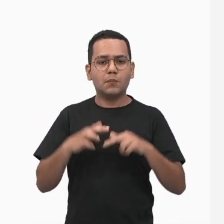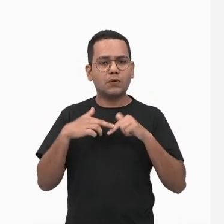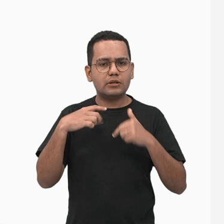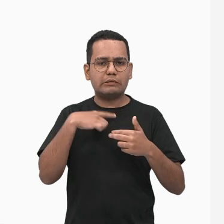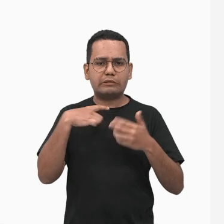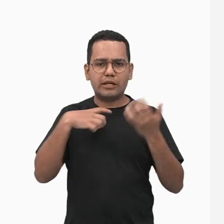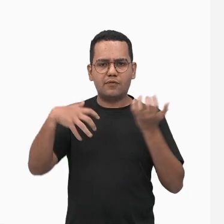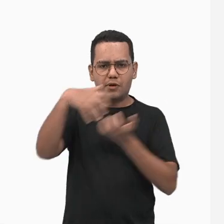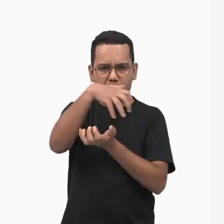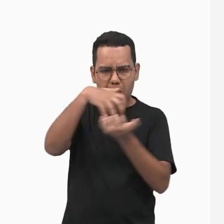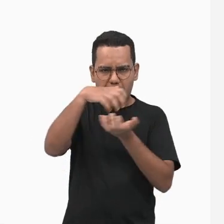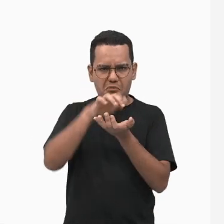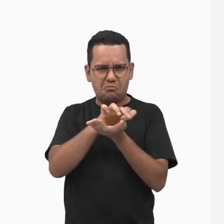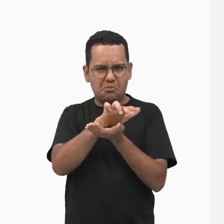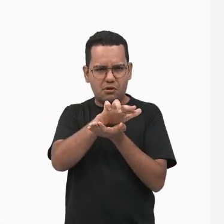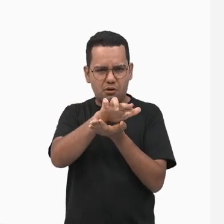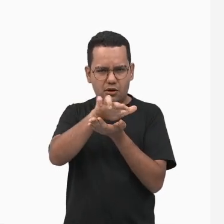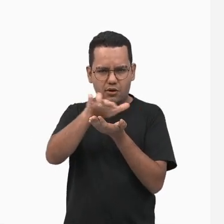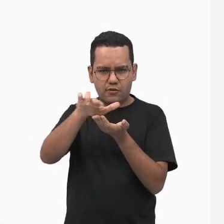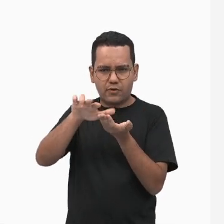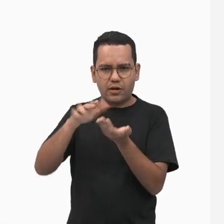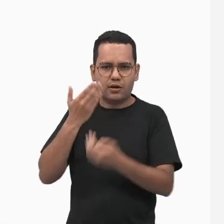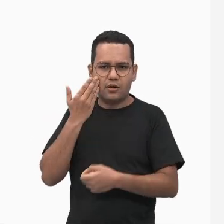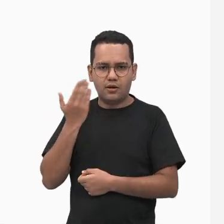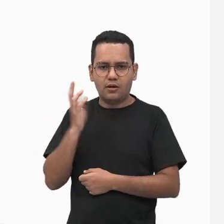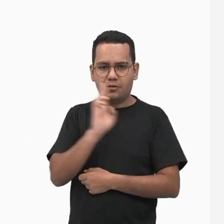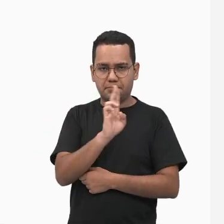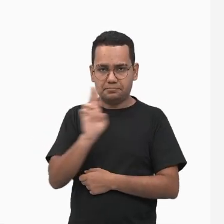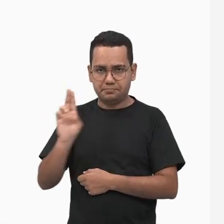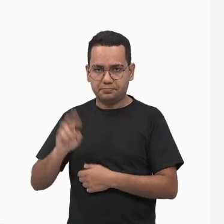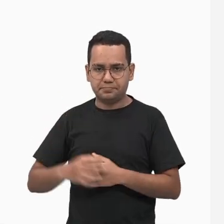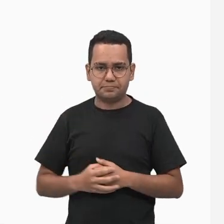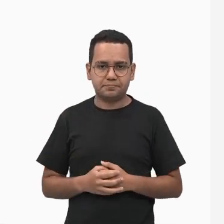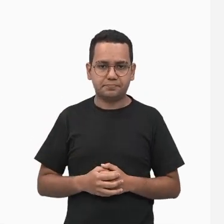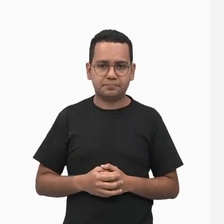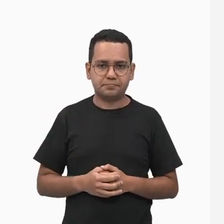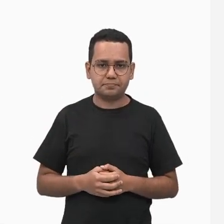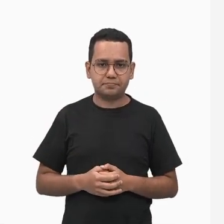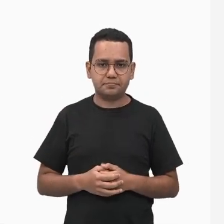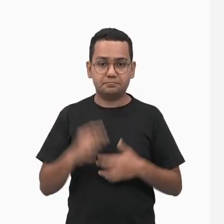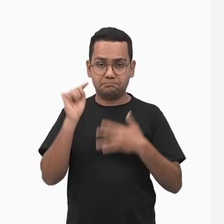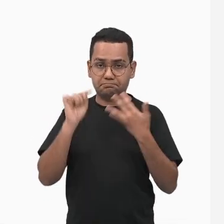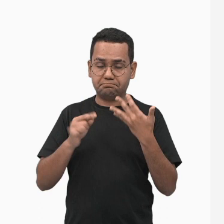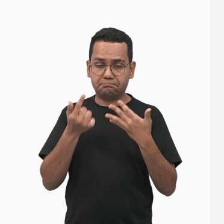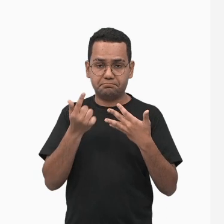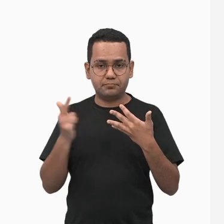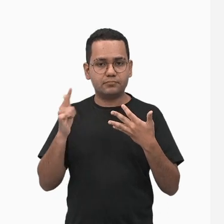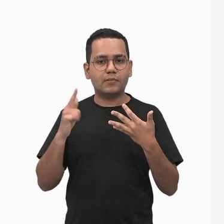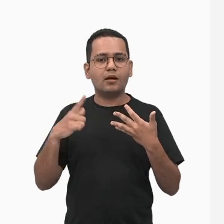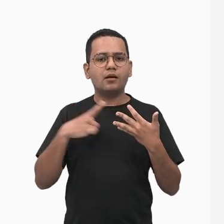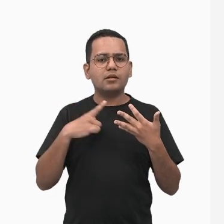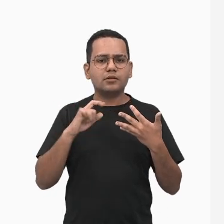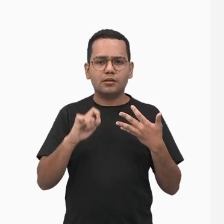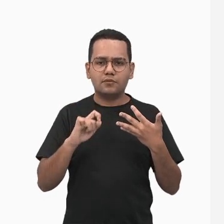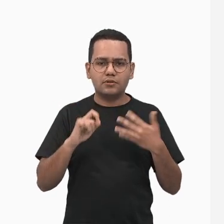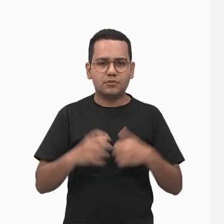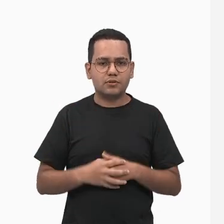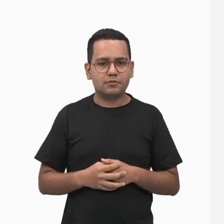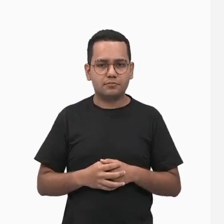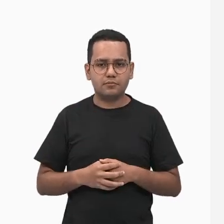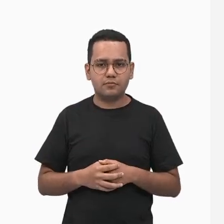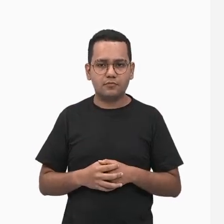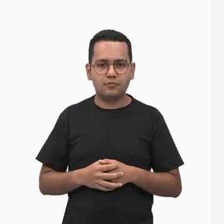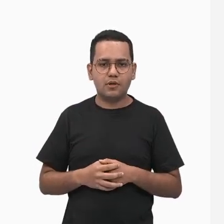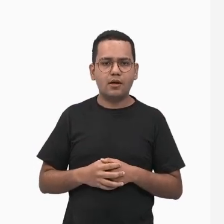rebeliões, eles, como por exemplo Cabanagem, Balaiada, Farroupilha e outras, se juntam e antecipam a